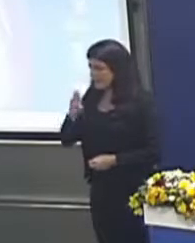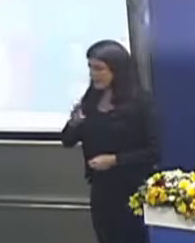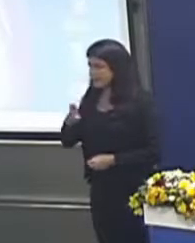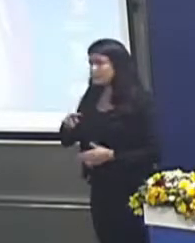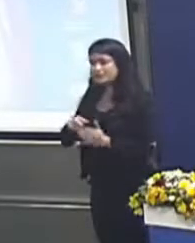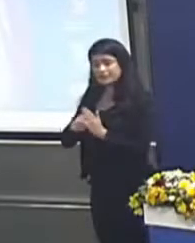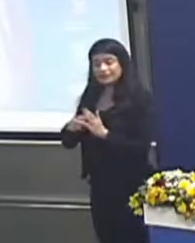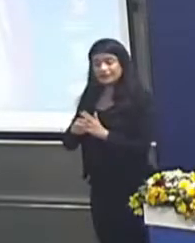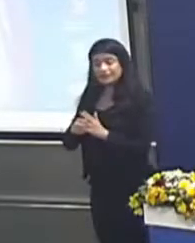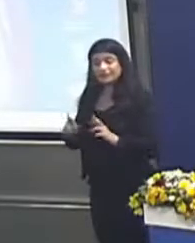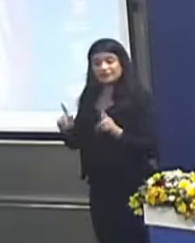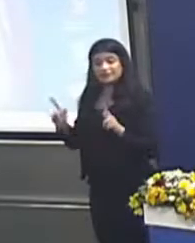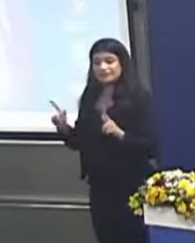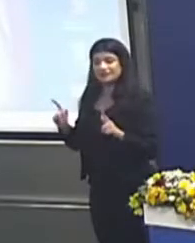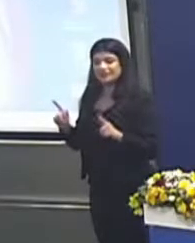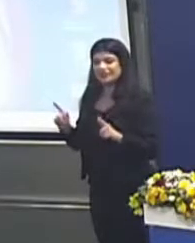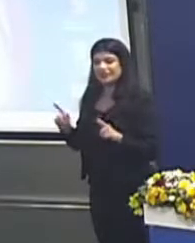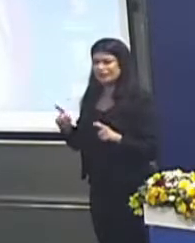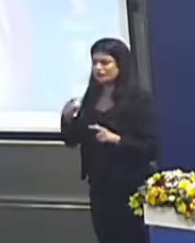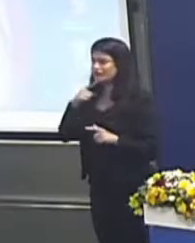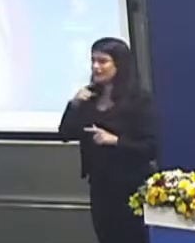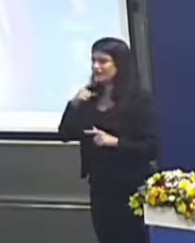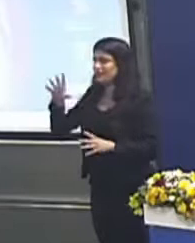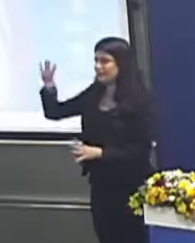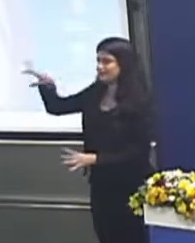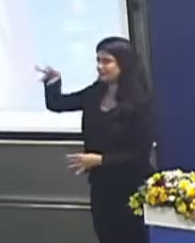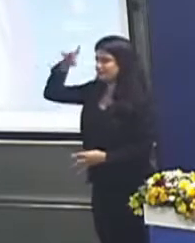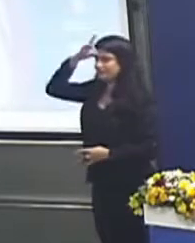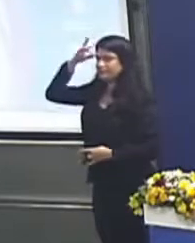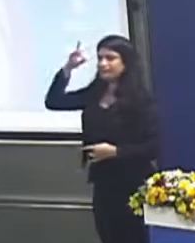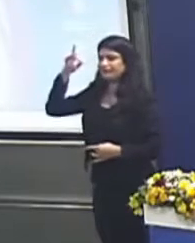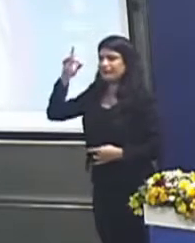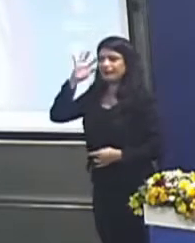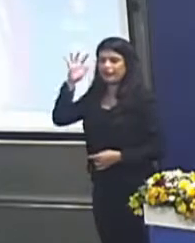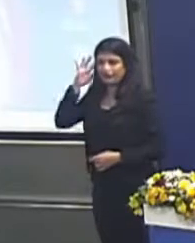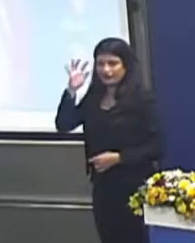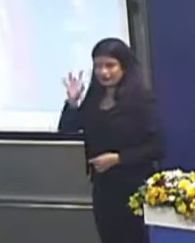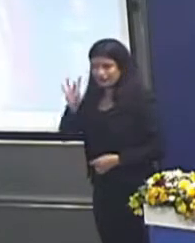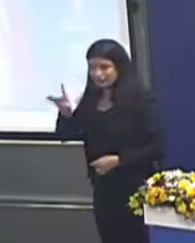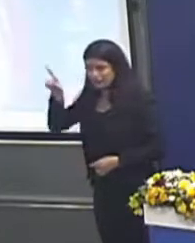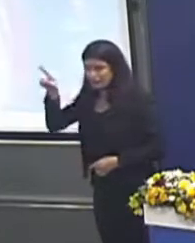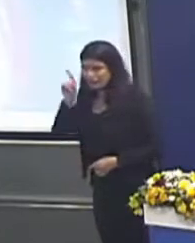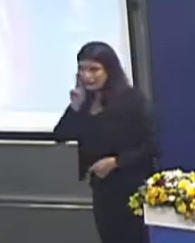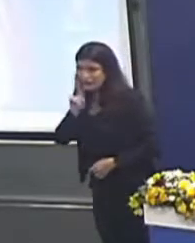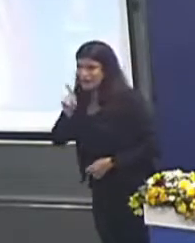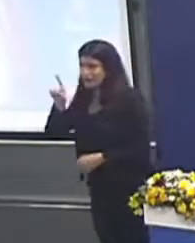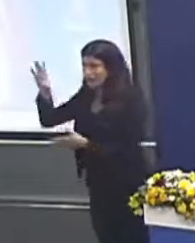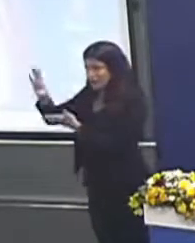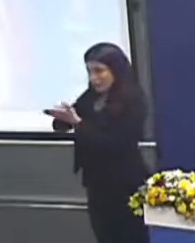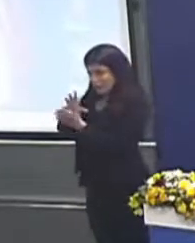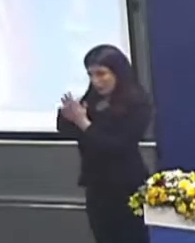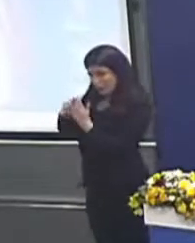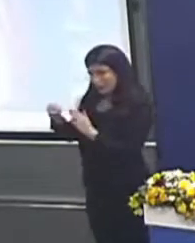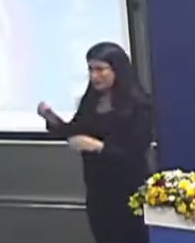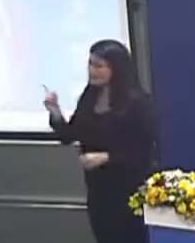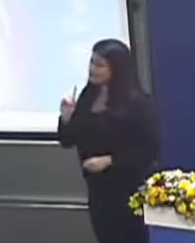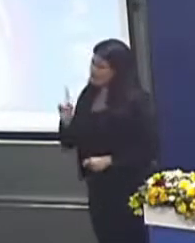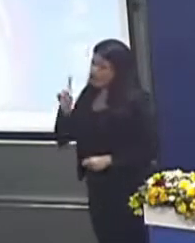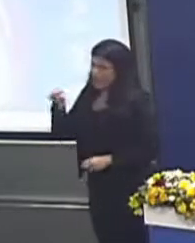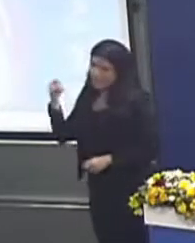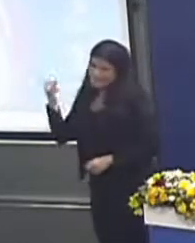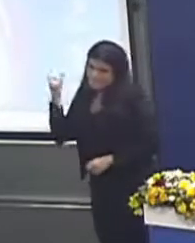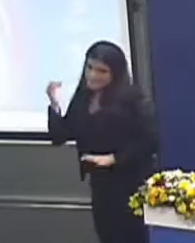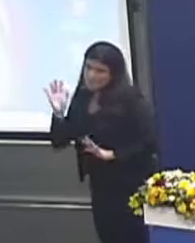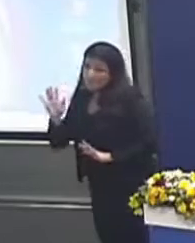algo de diferente, que não dá para a gente incorporar as teorias estadunidenses, europeias, não que não sejam